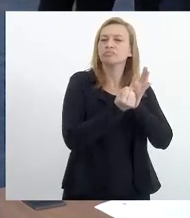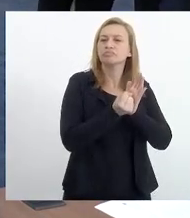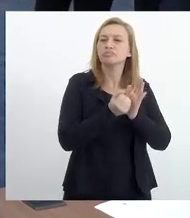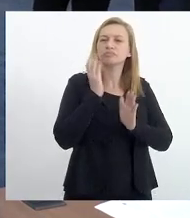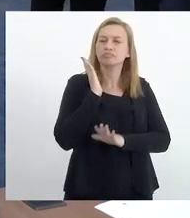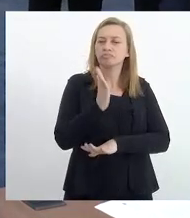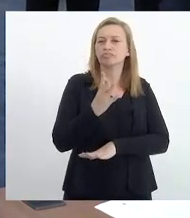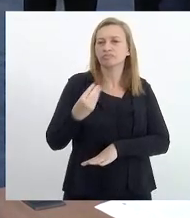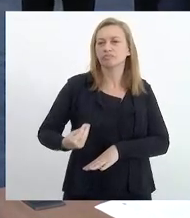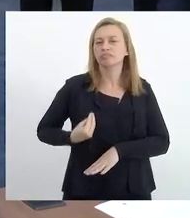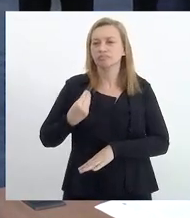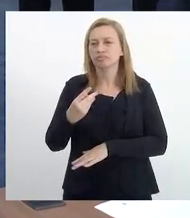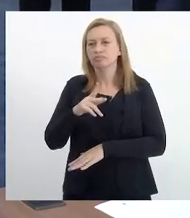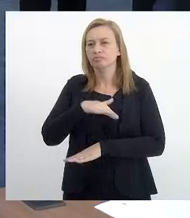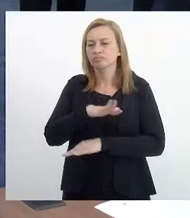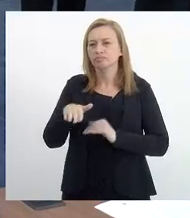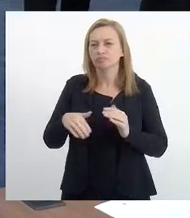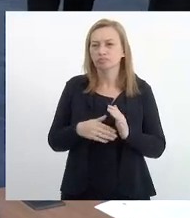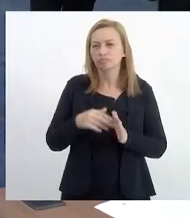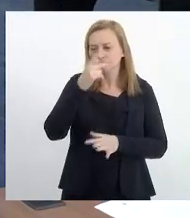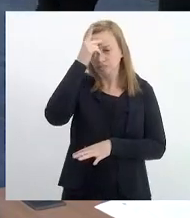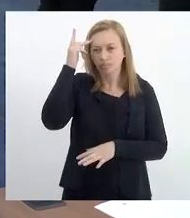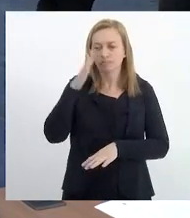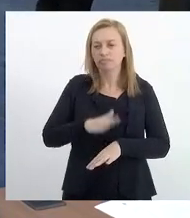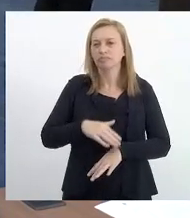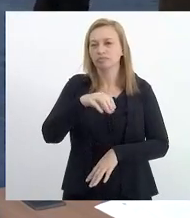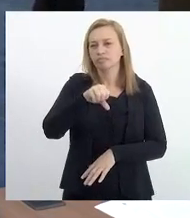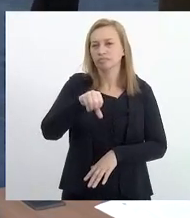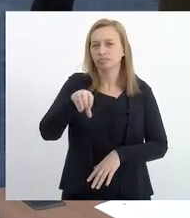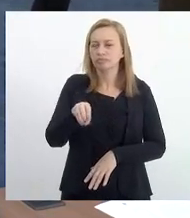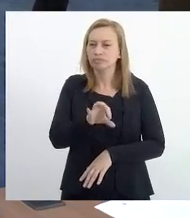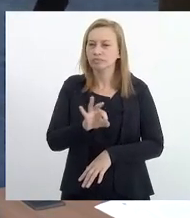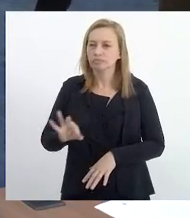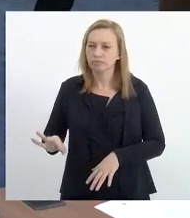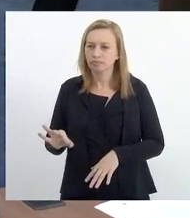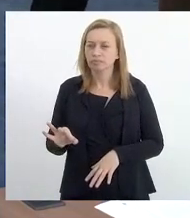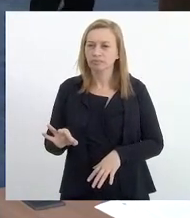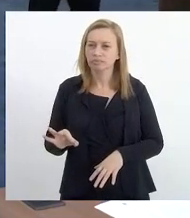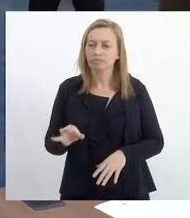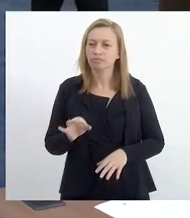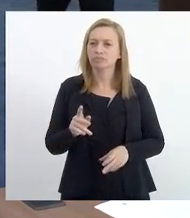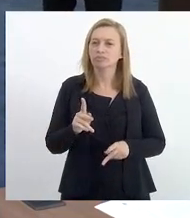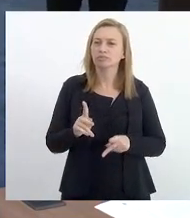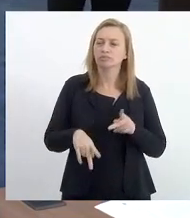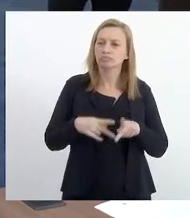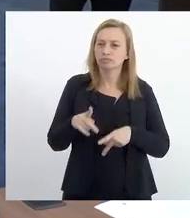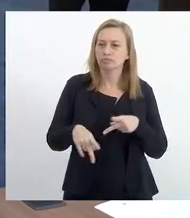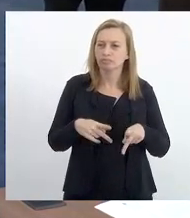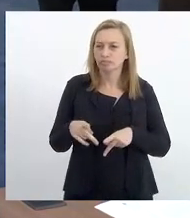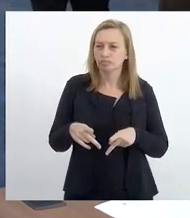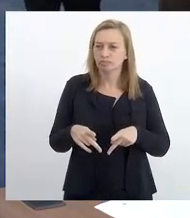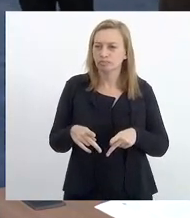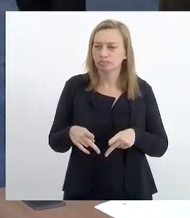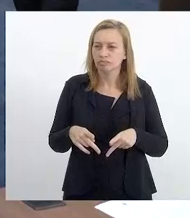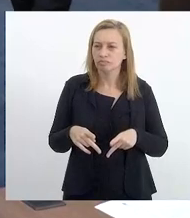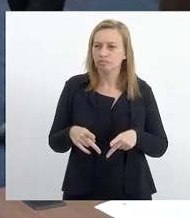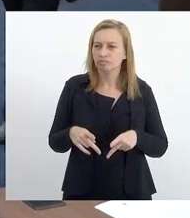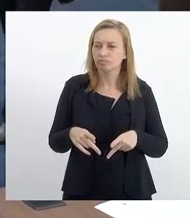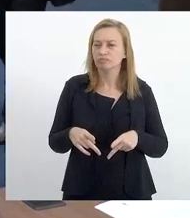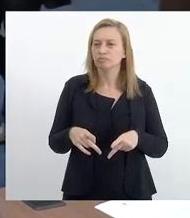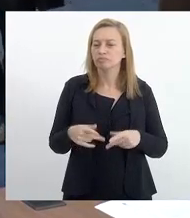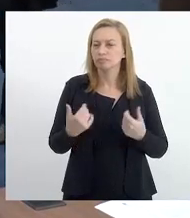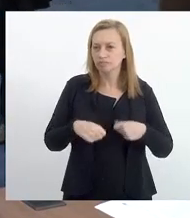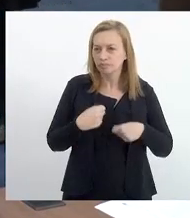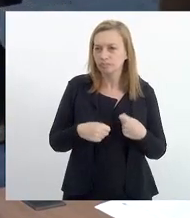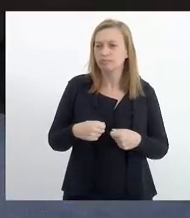das pessoas, mais de 90% da população que se servem dos serviços públicos. Nós